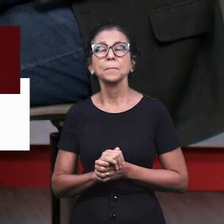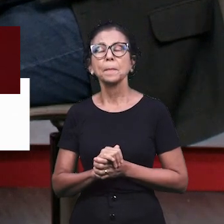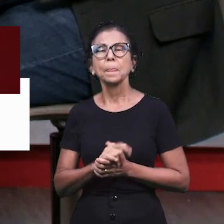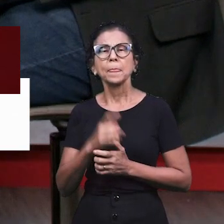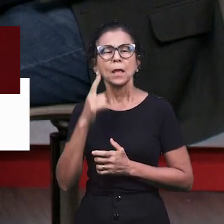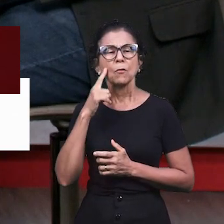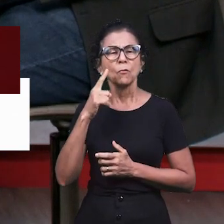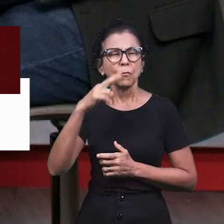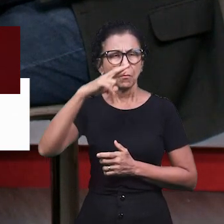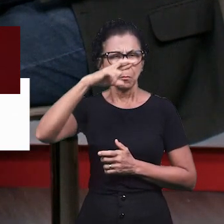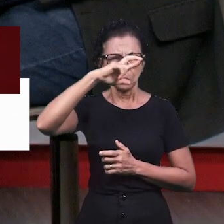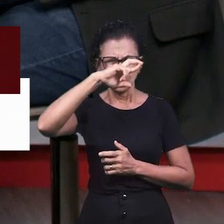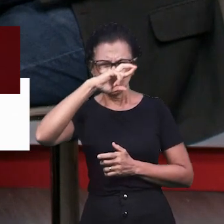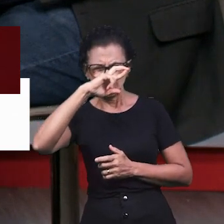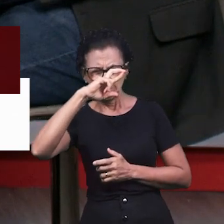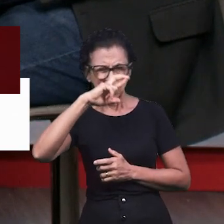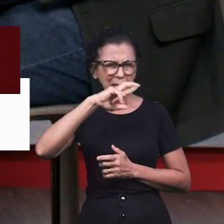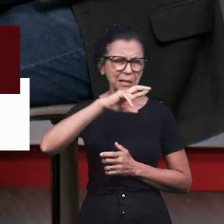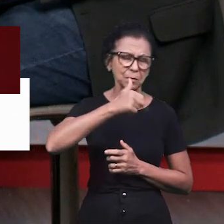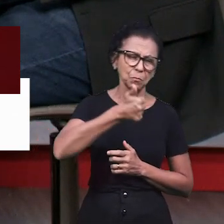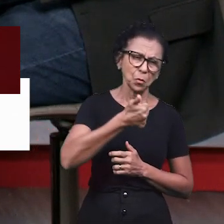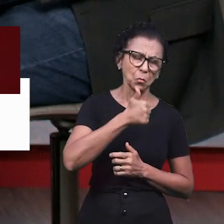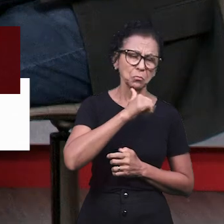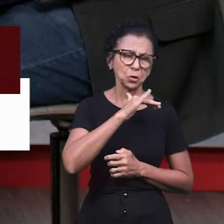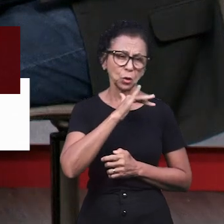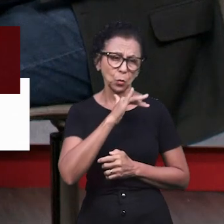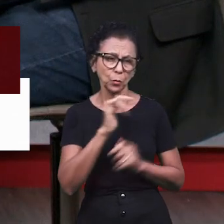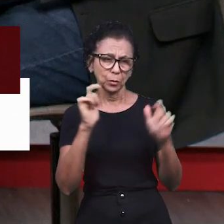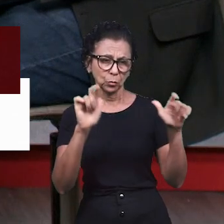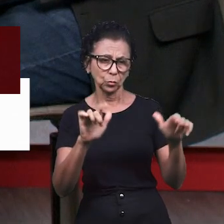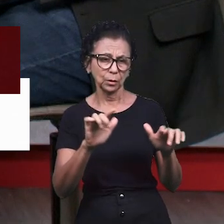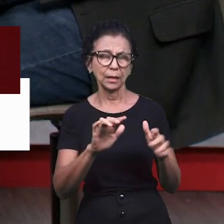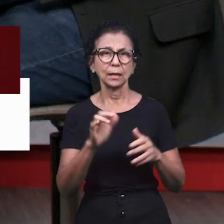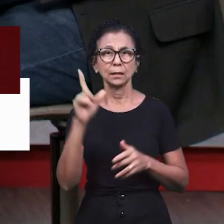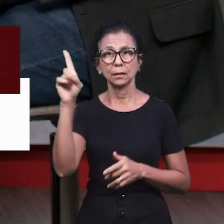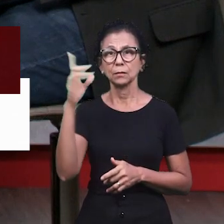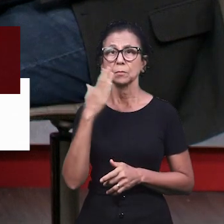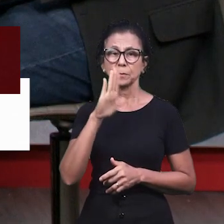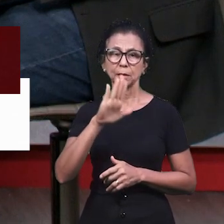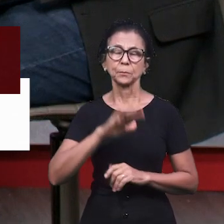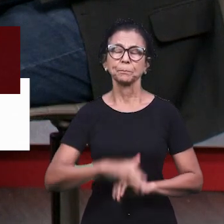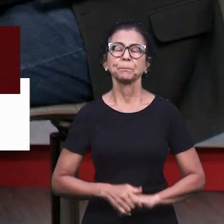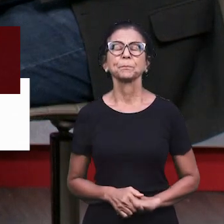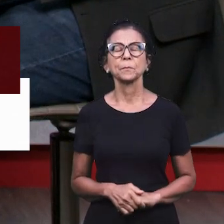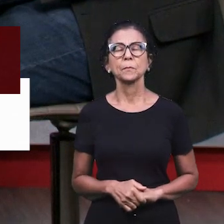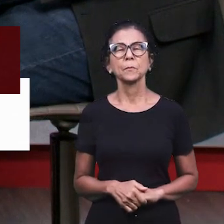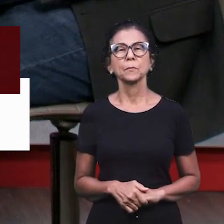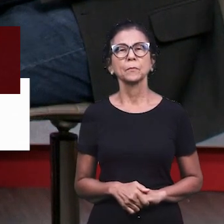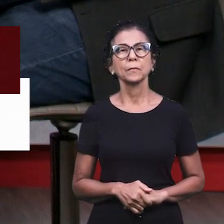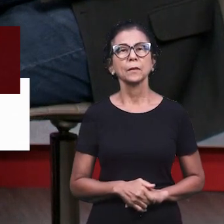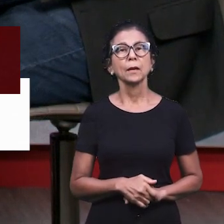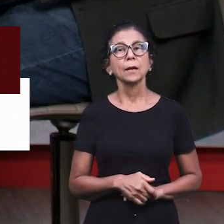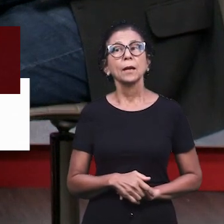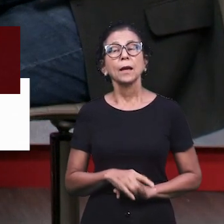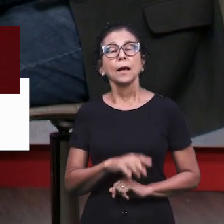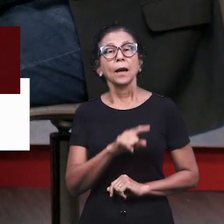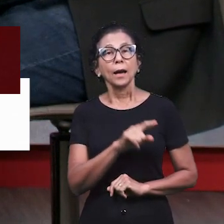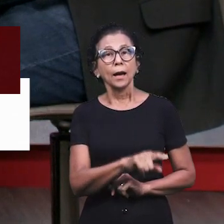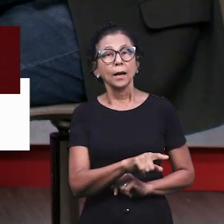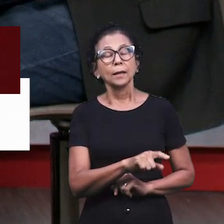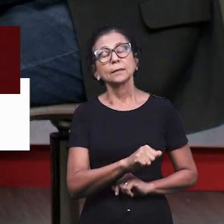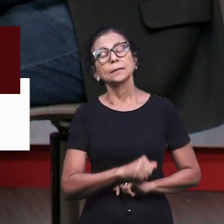que o Senhor havia prometido. E nós encerramos o capítulo 13 lendo que eles retornaram com